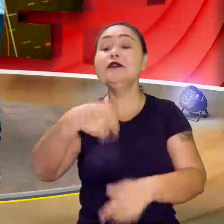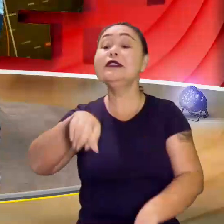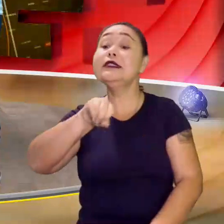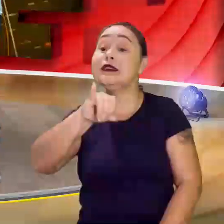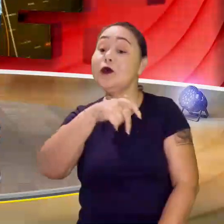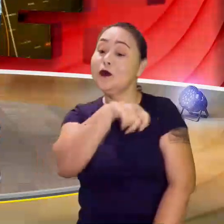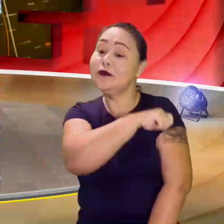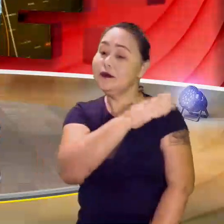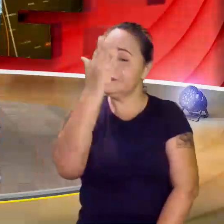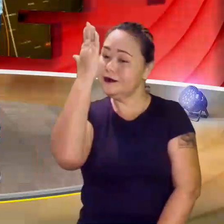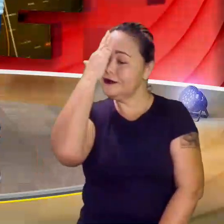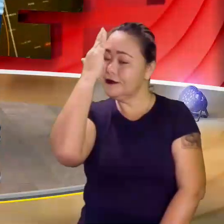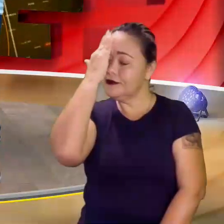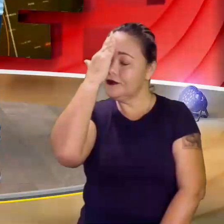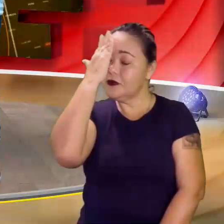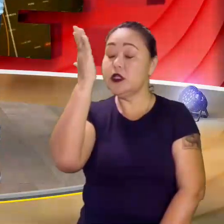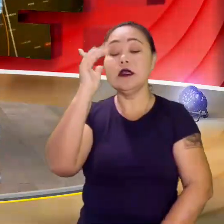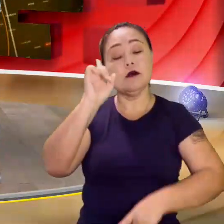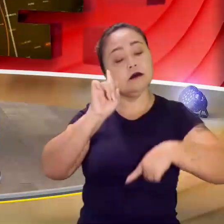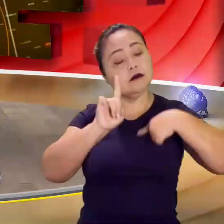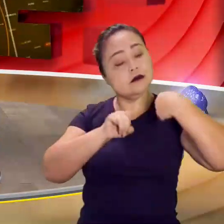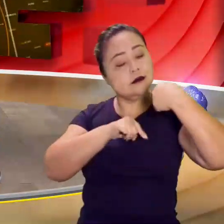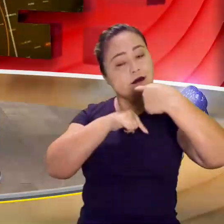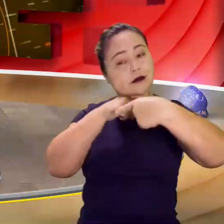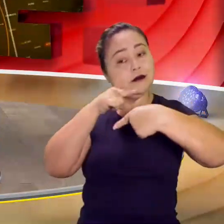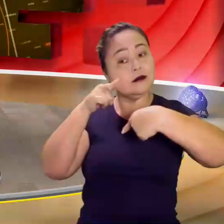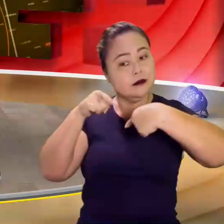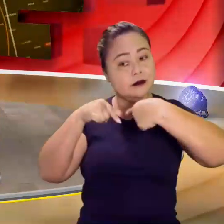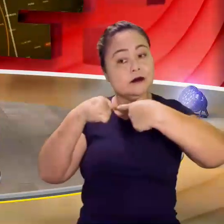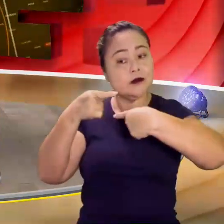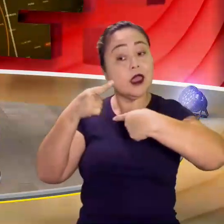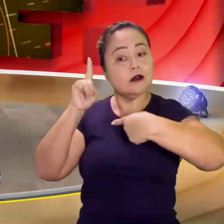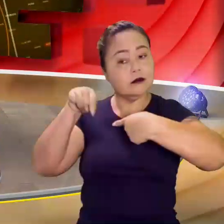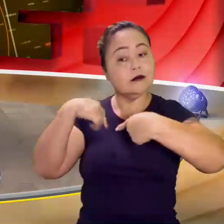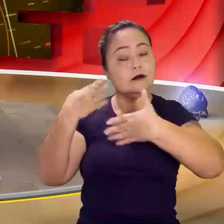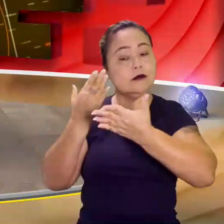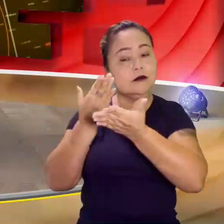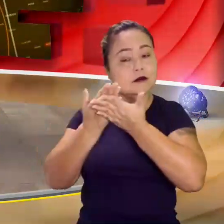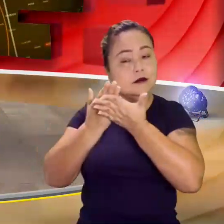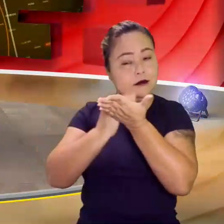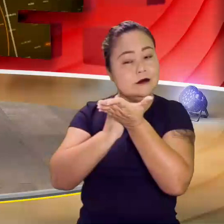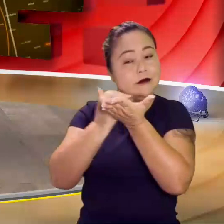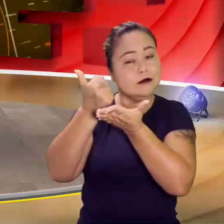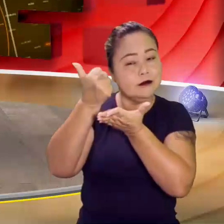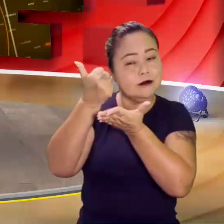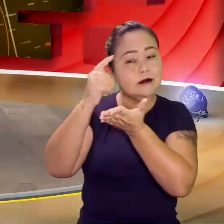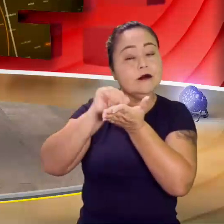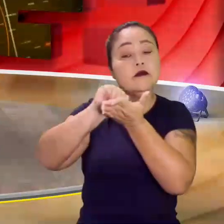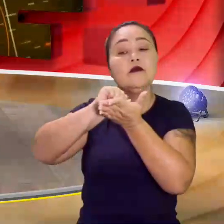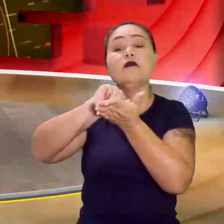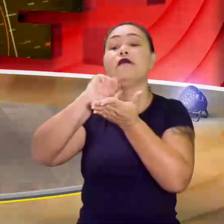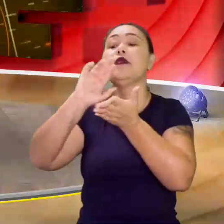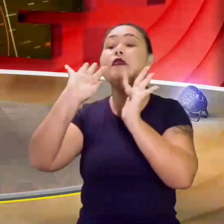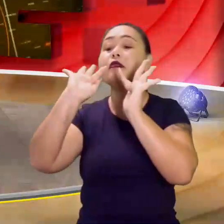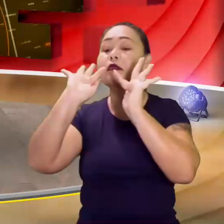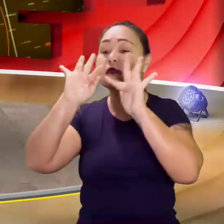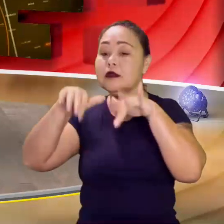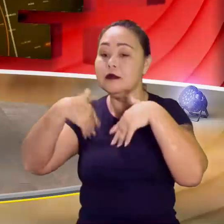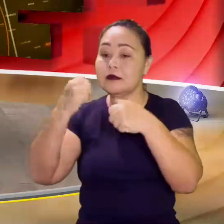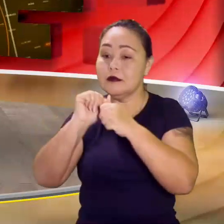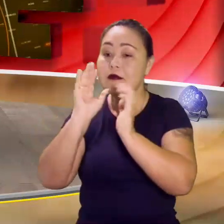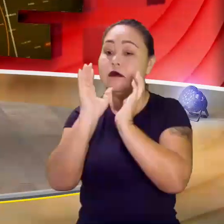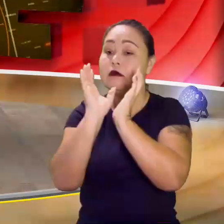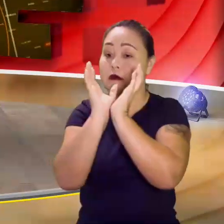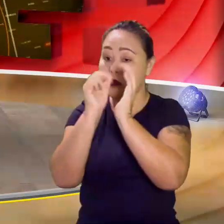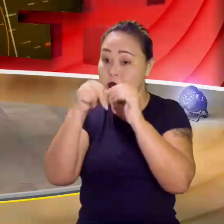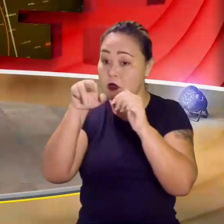se ele sabe, ele tem noção de sequência, que foi a nossa aula inicial, né? Nós terminamos a unidade 2 falando de sequência. Se ele